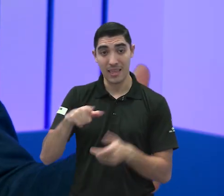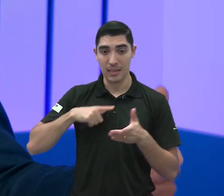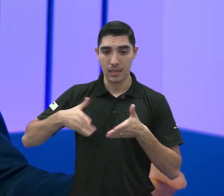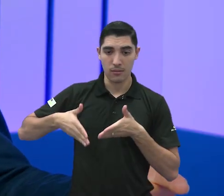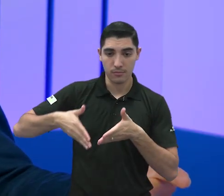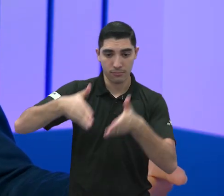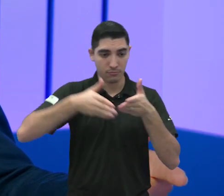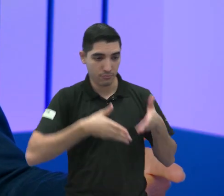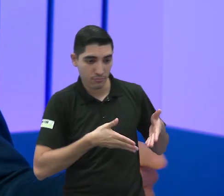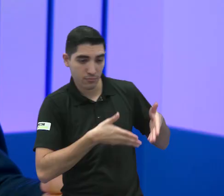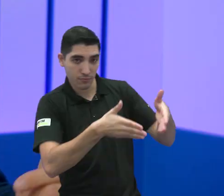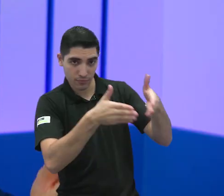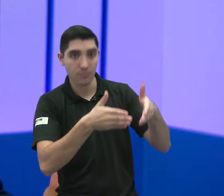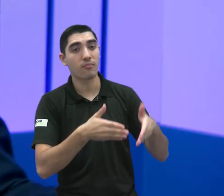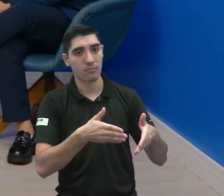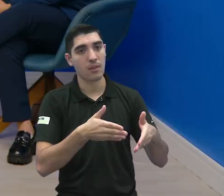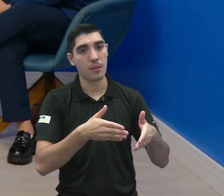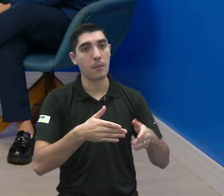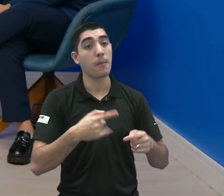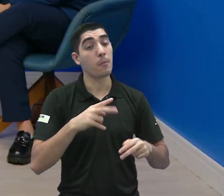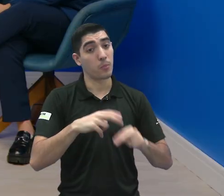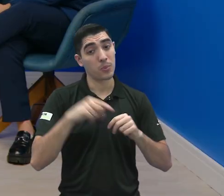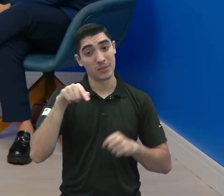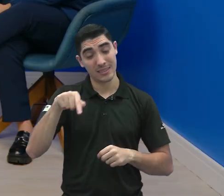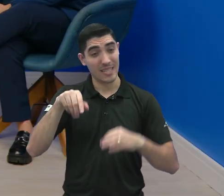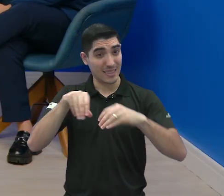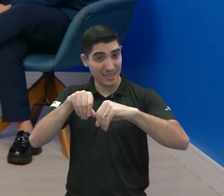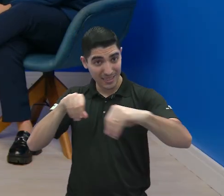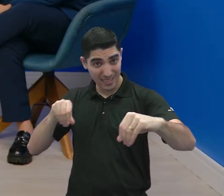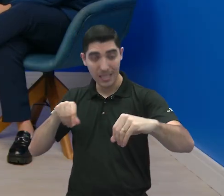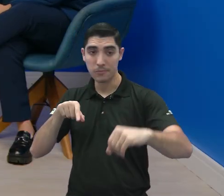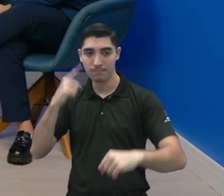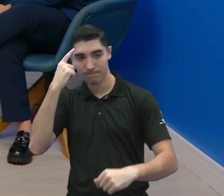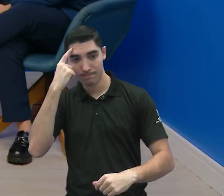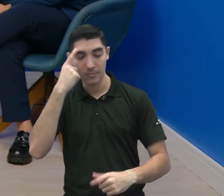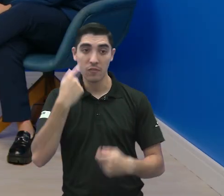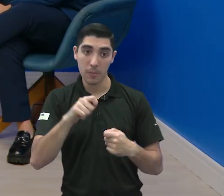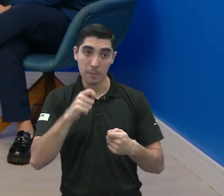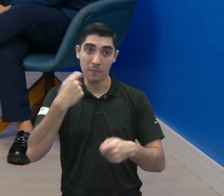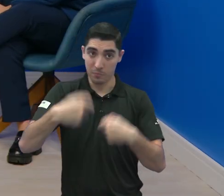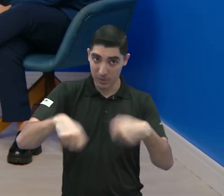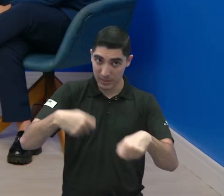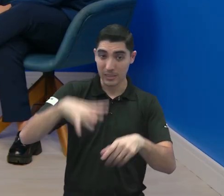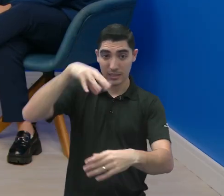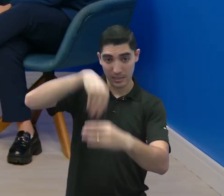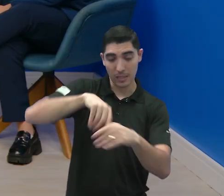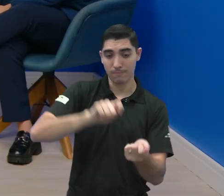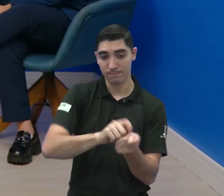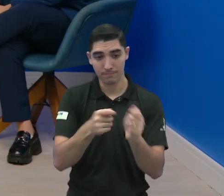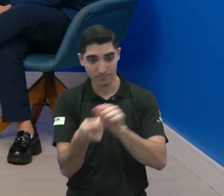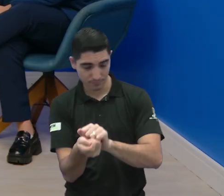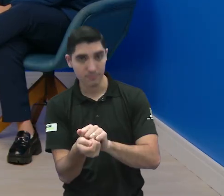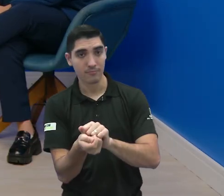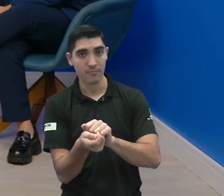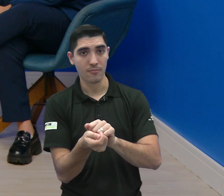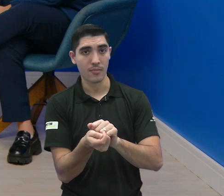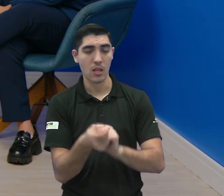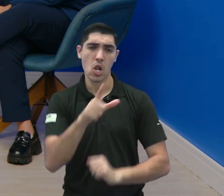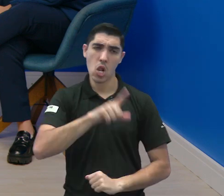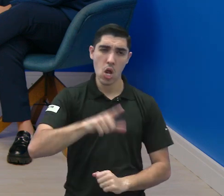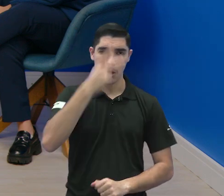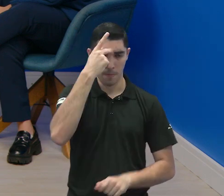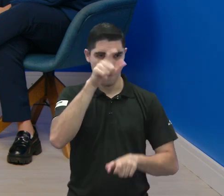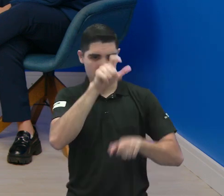são corredores, né? São vias expressas. Então você tem que amortizar por dentro. É claro que os urbanistas